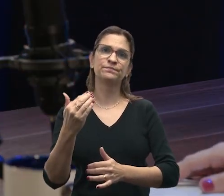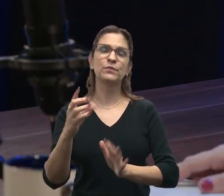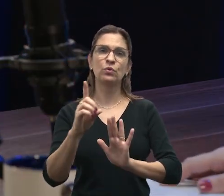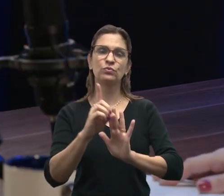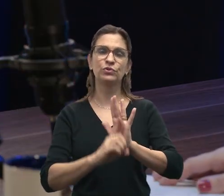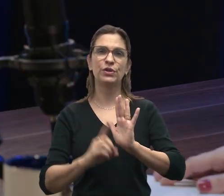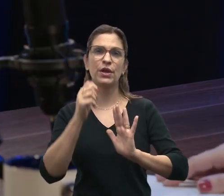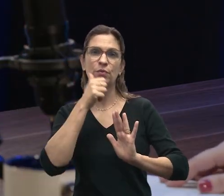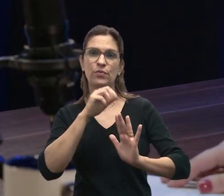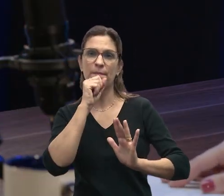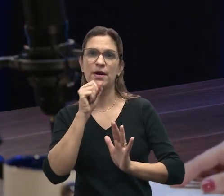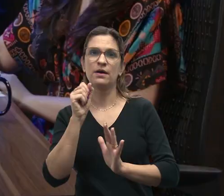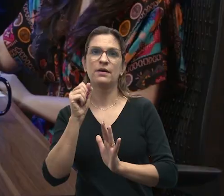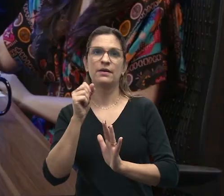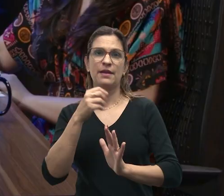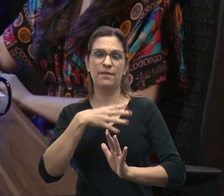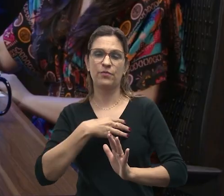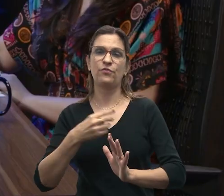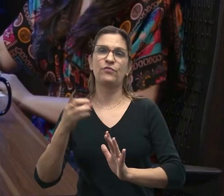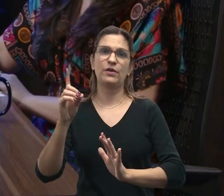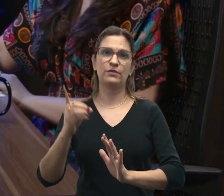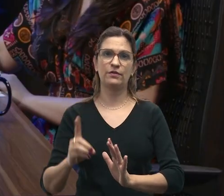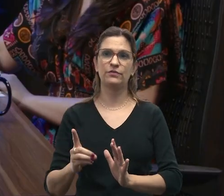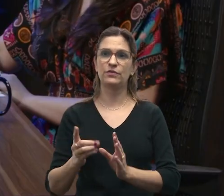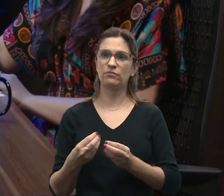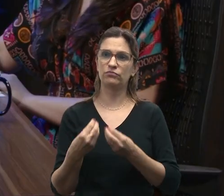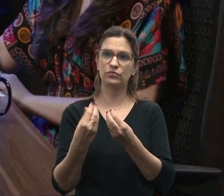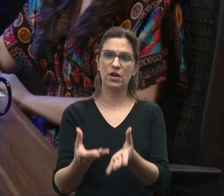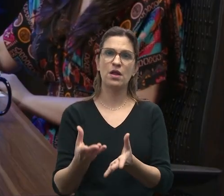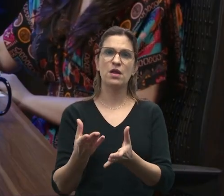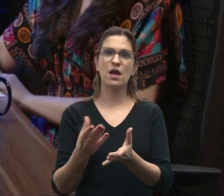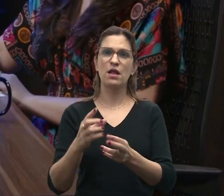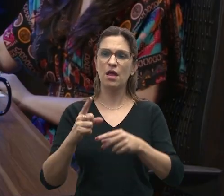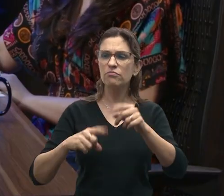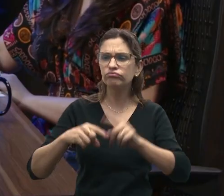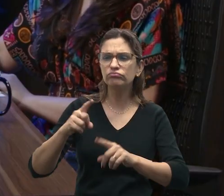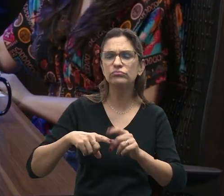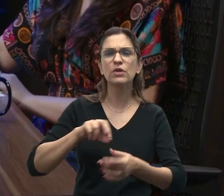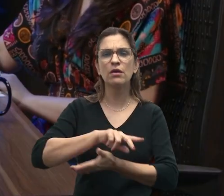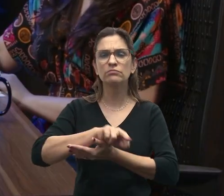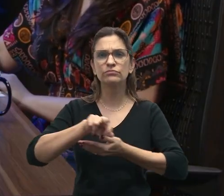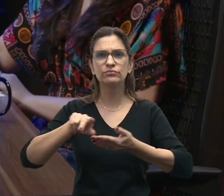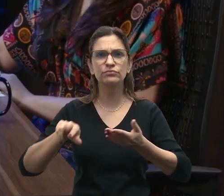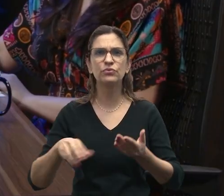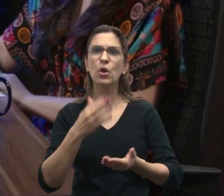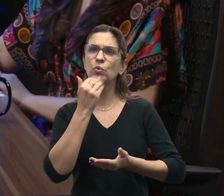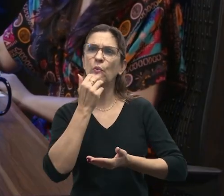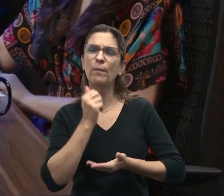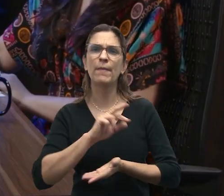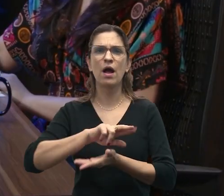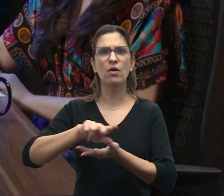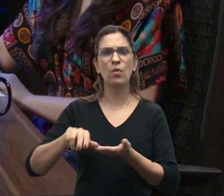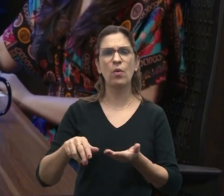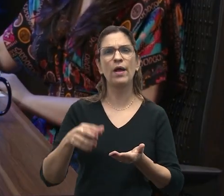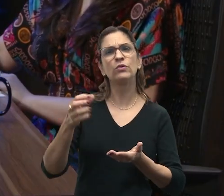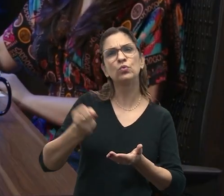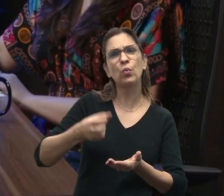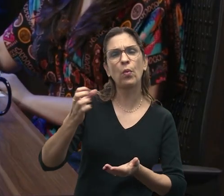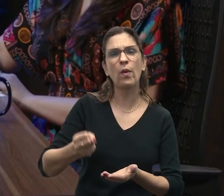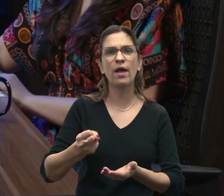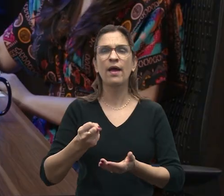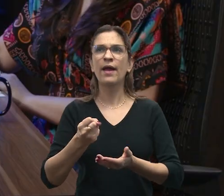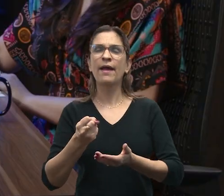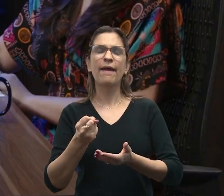o juiz diz, olha, realmente tem que fornecer do jeito que o médico pediu. Tantos gramas daquele leite, ou a